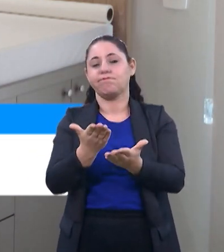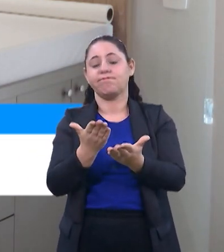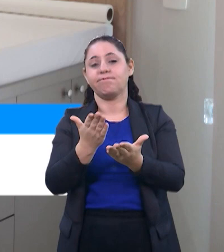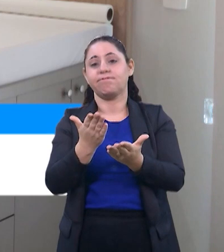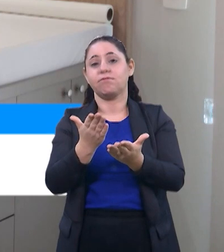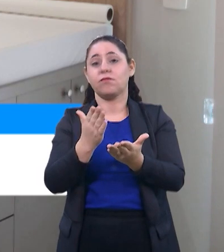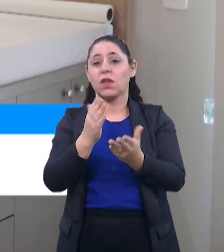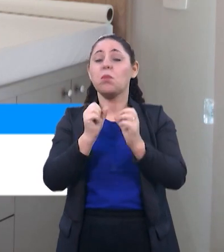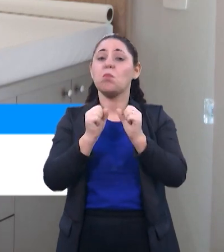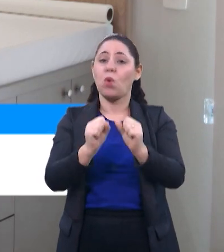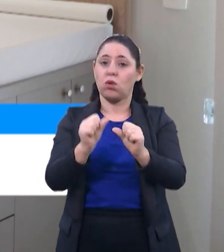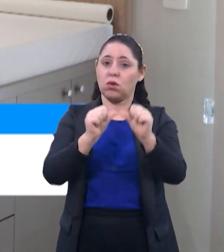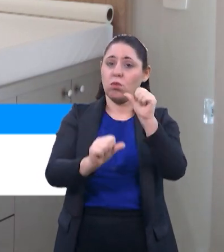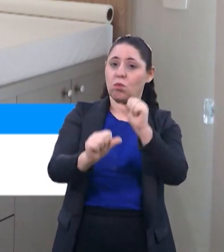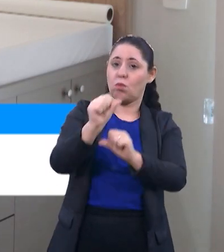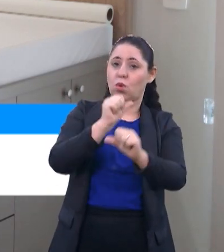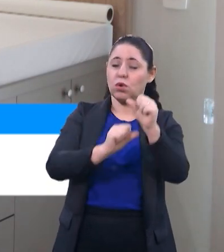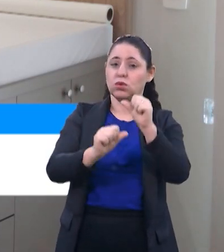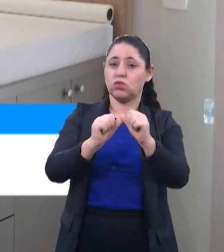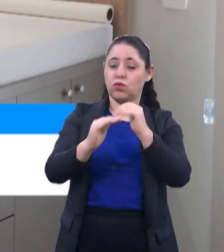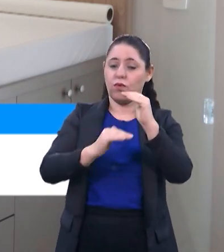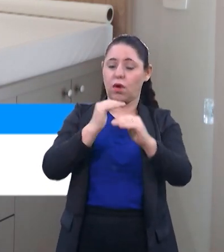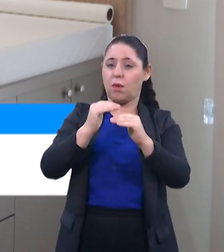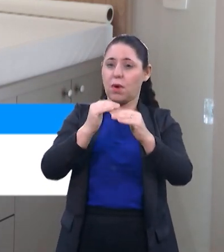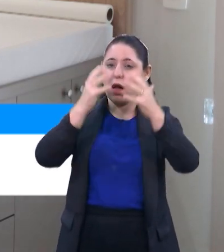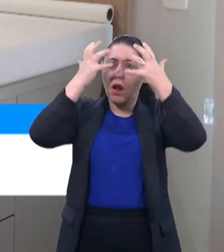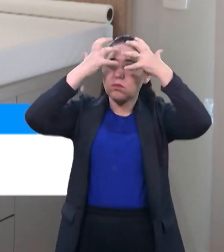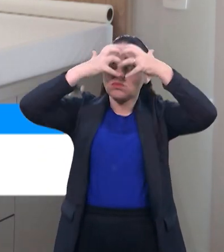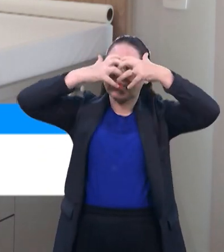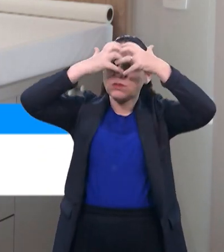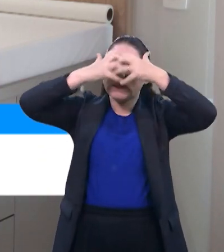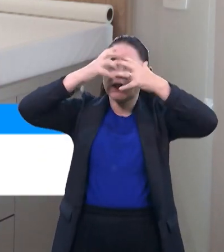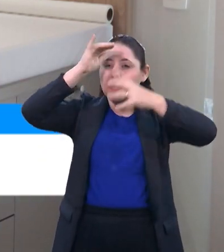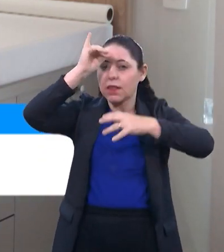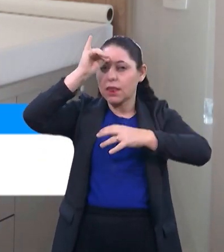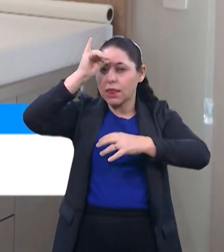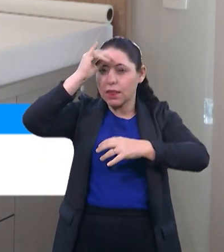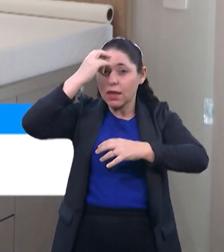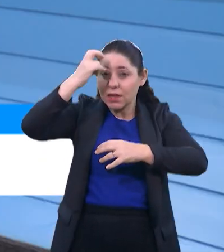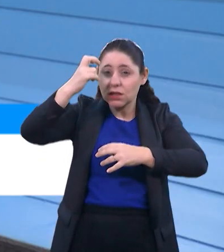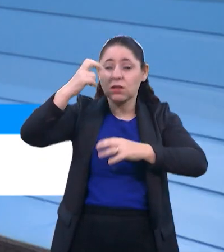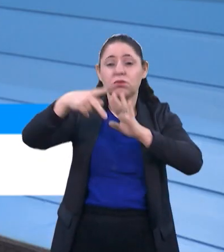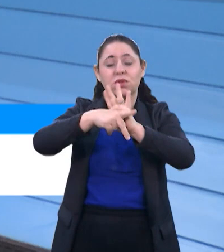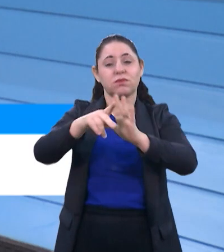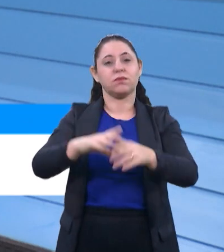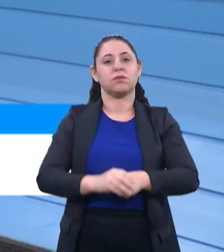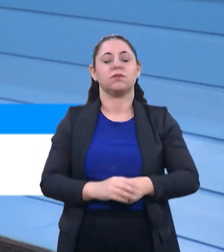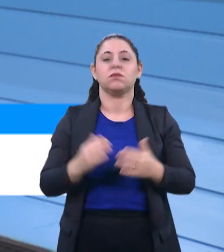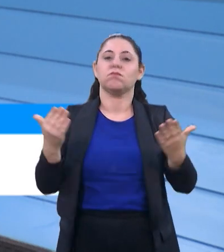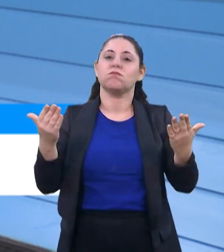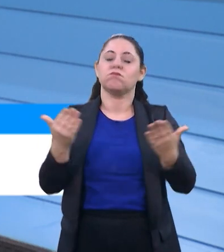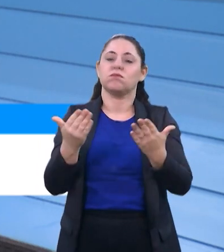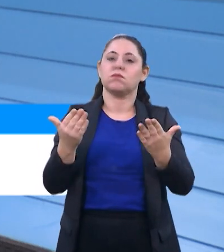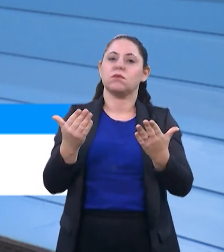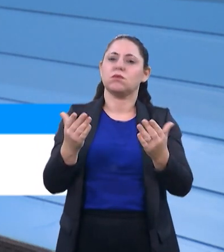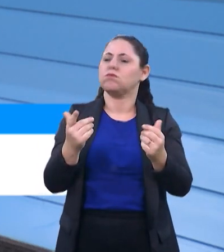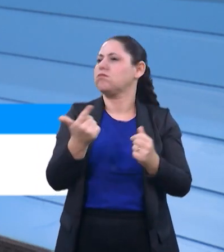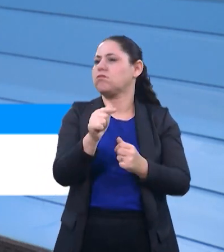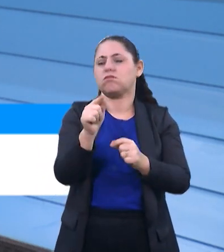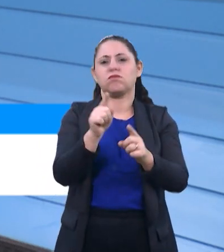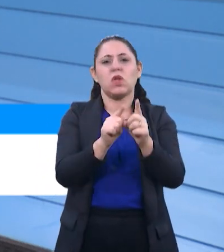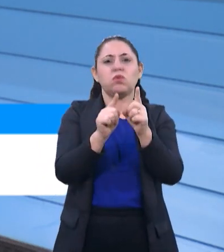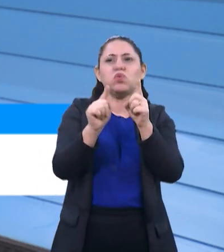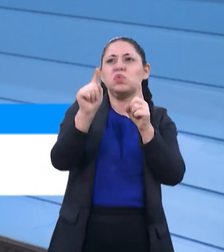tratamento. E a gente pode ter uma alteração do desenvolvimento cognitivo dessa criança também. Atualmente não existem